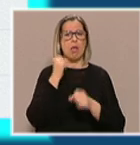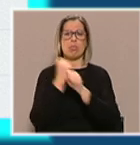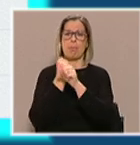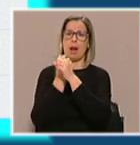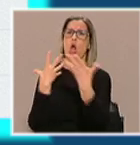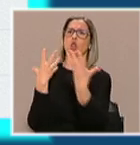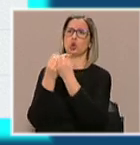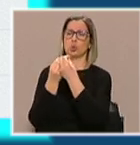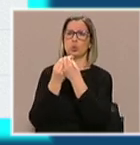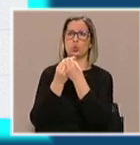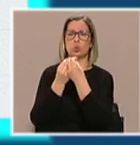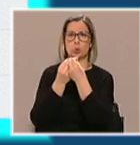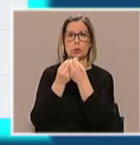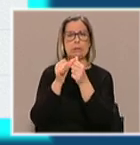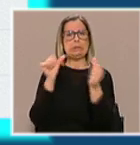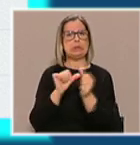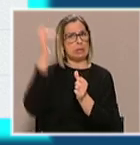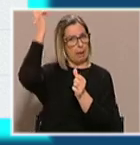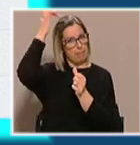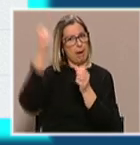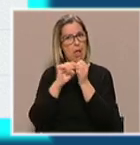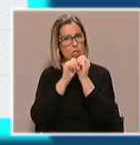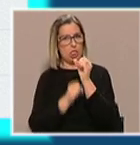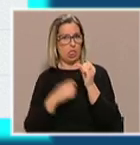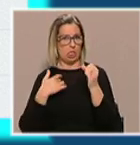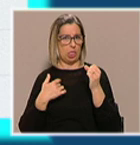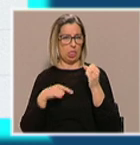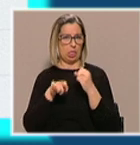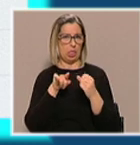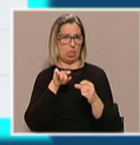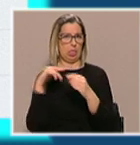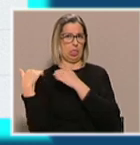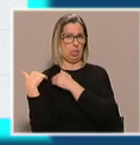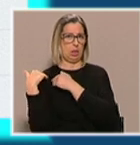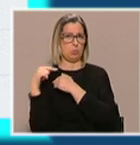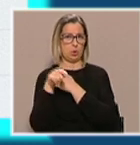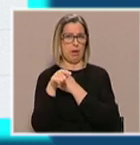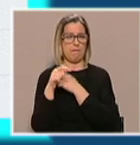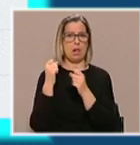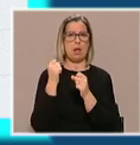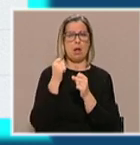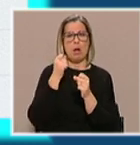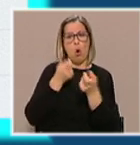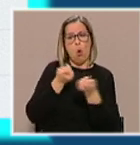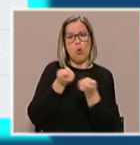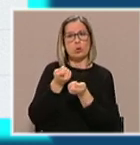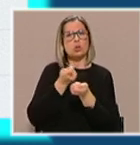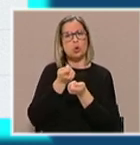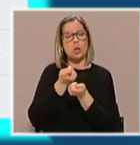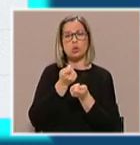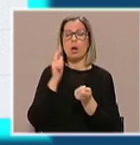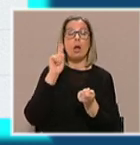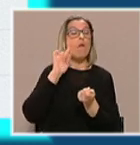conjunto com o sistema nervoso e é responsável pela coordenação das funções vitais do